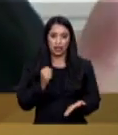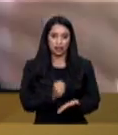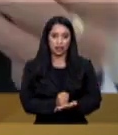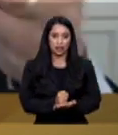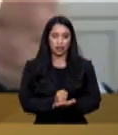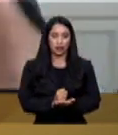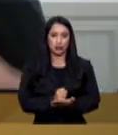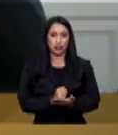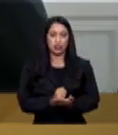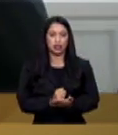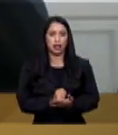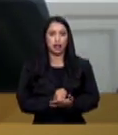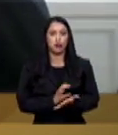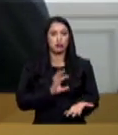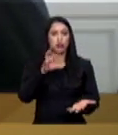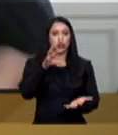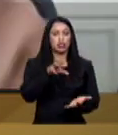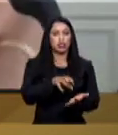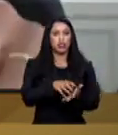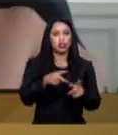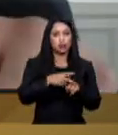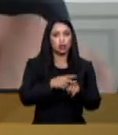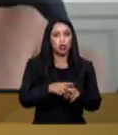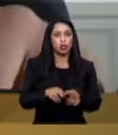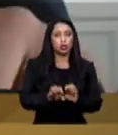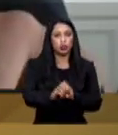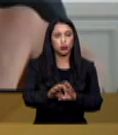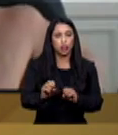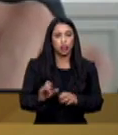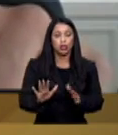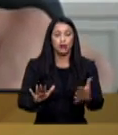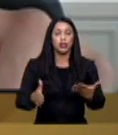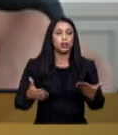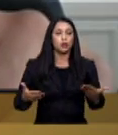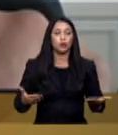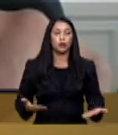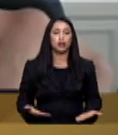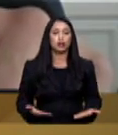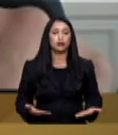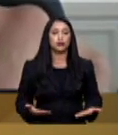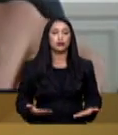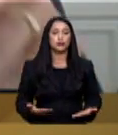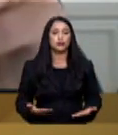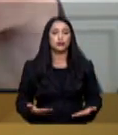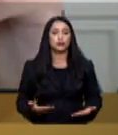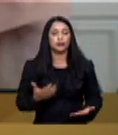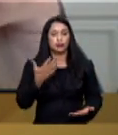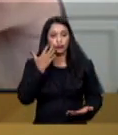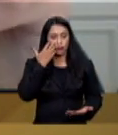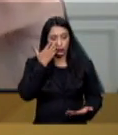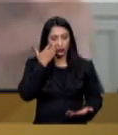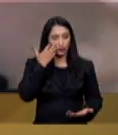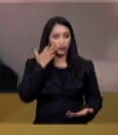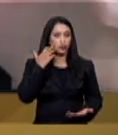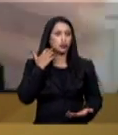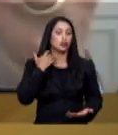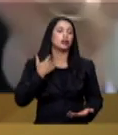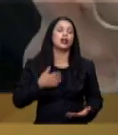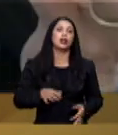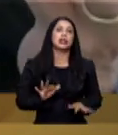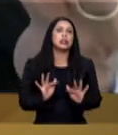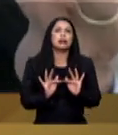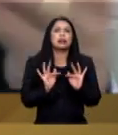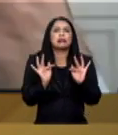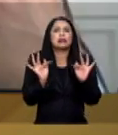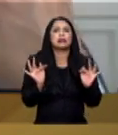Contratações para unidades socioeducativas, quando se fala num total eufemismo